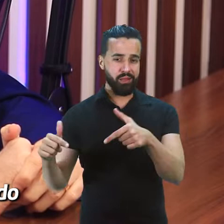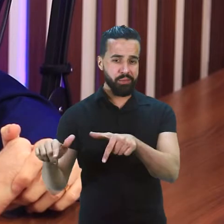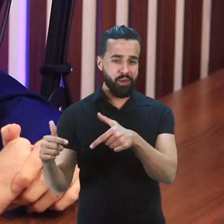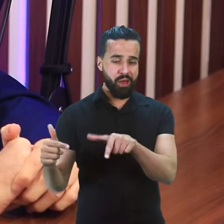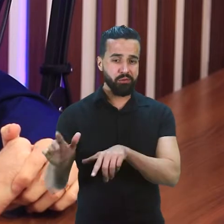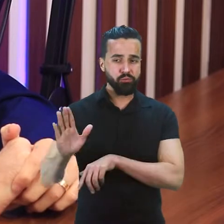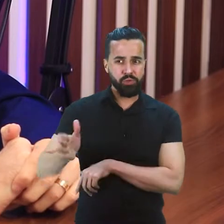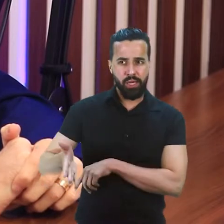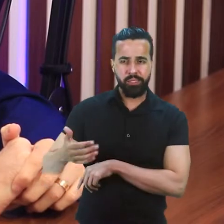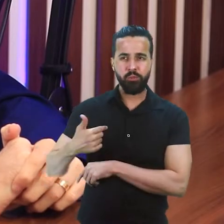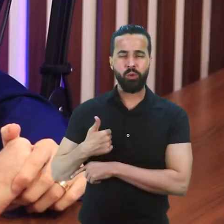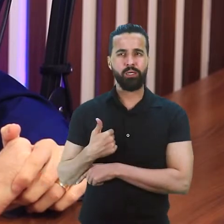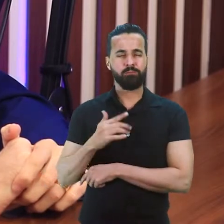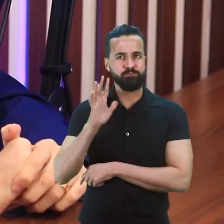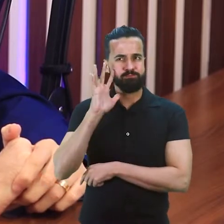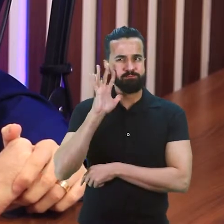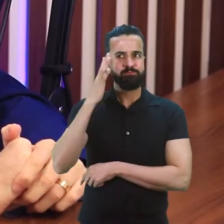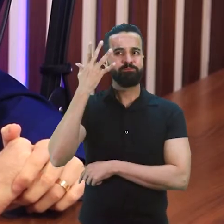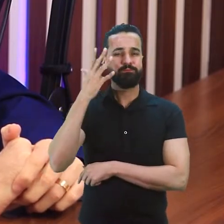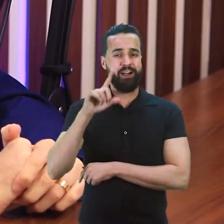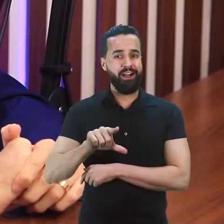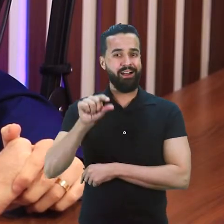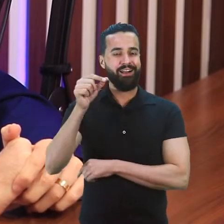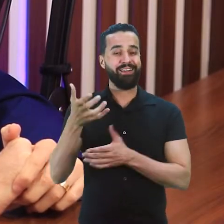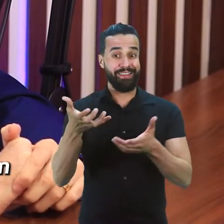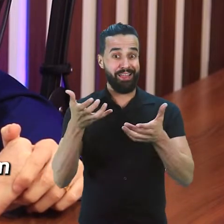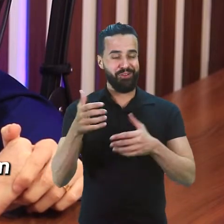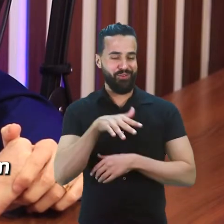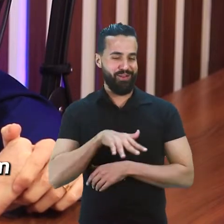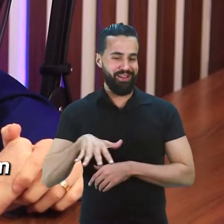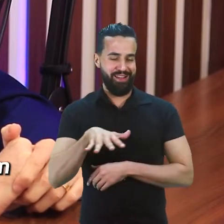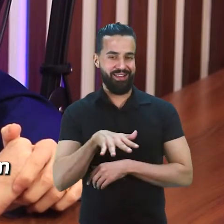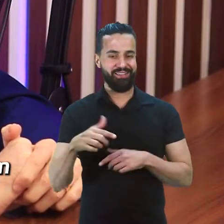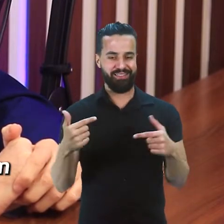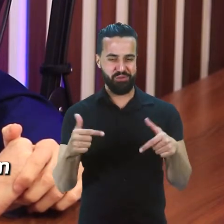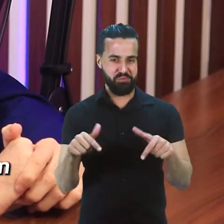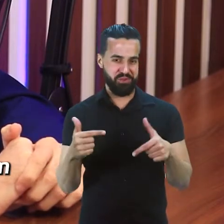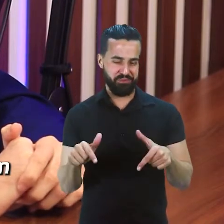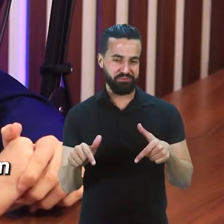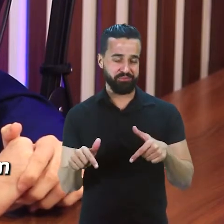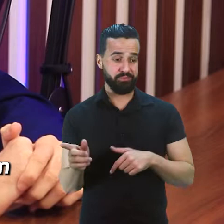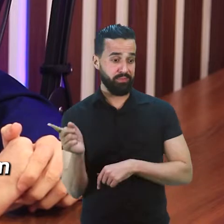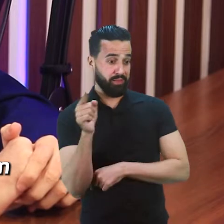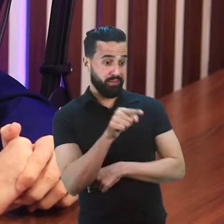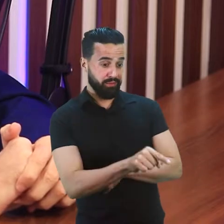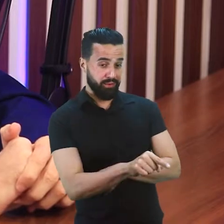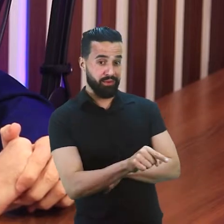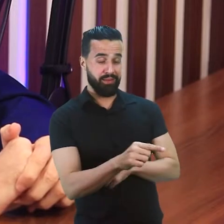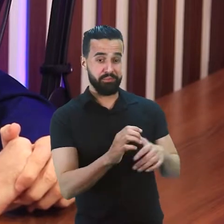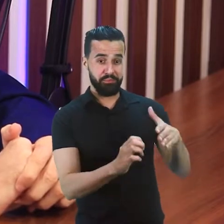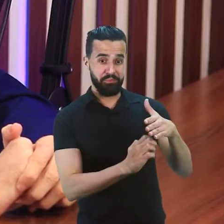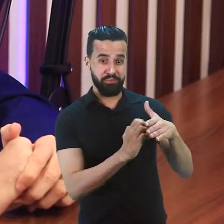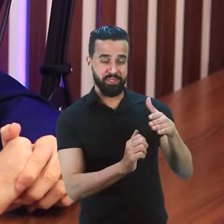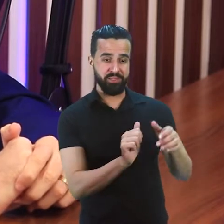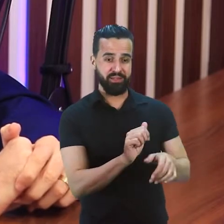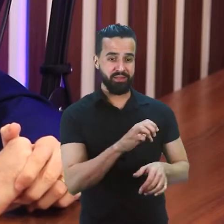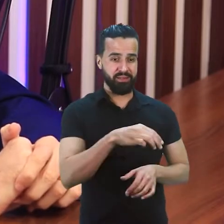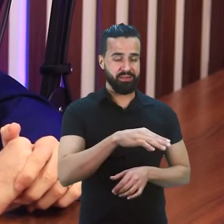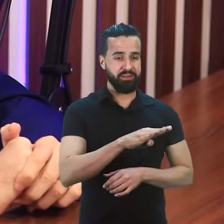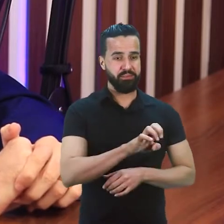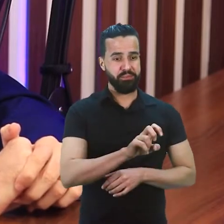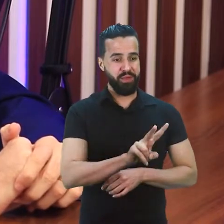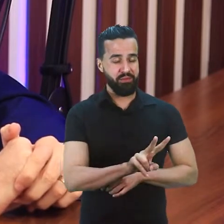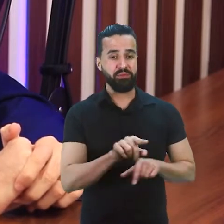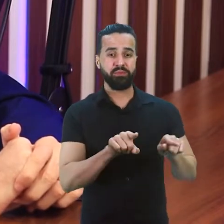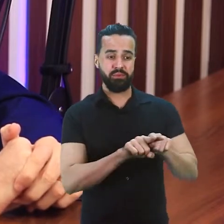tinha definido que eu queria atuar na área trabalhista. E na Ambev eu estava tendo muito contato também com processos trabalhistas, com esse escritório que prestava